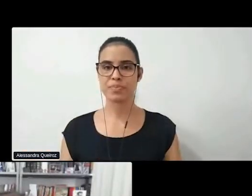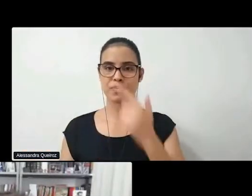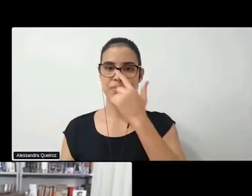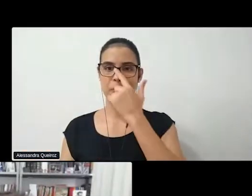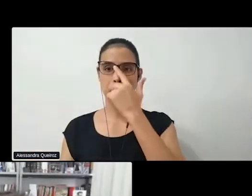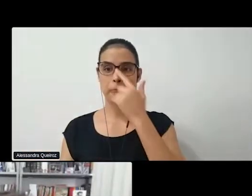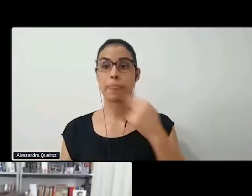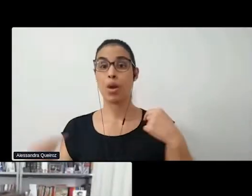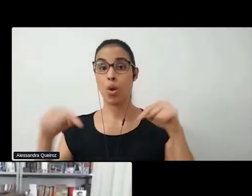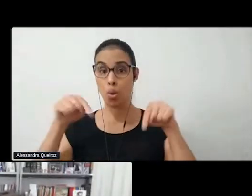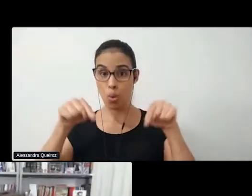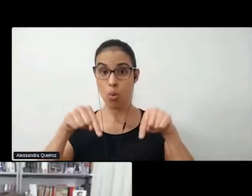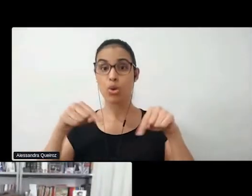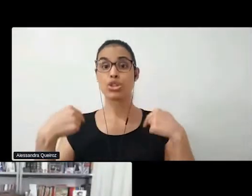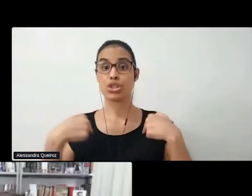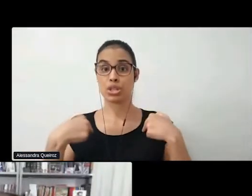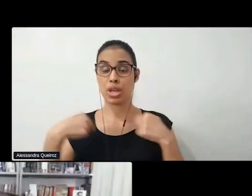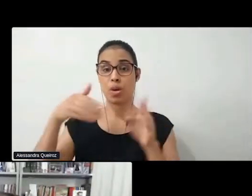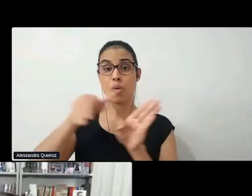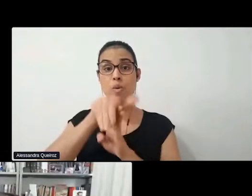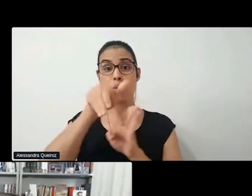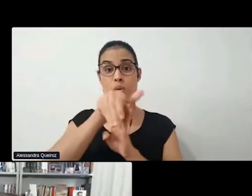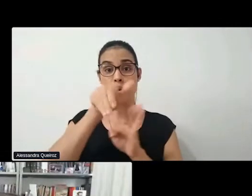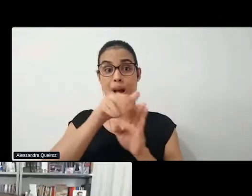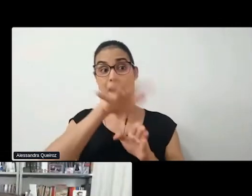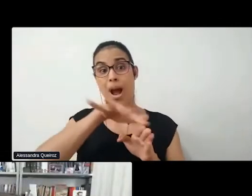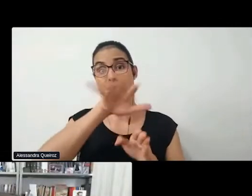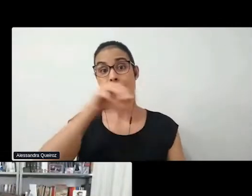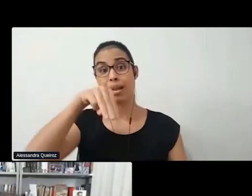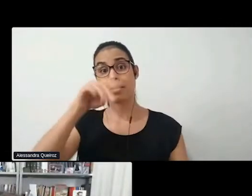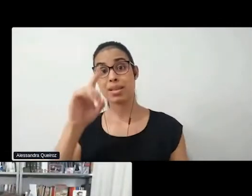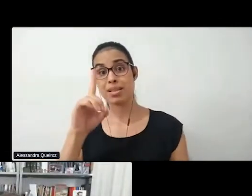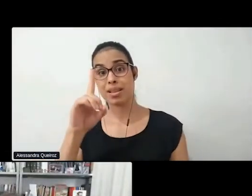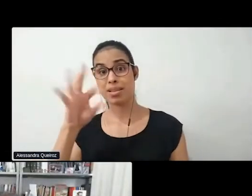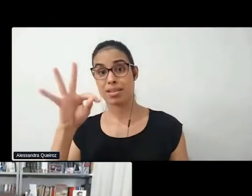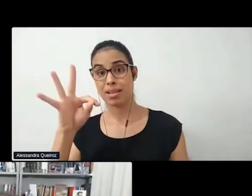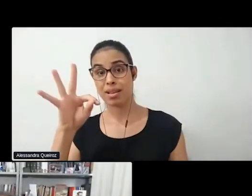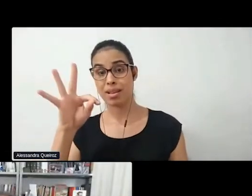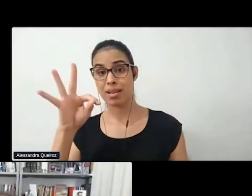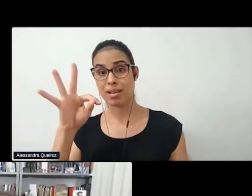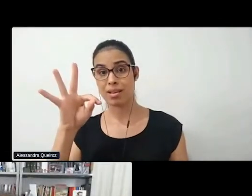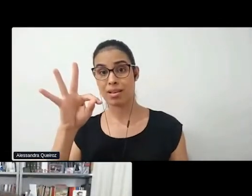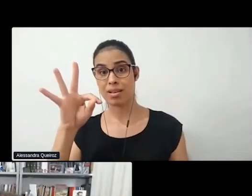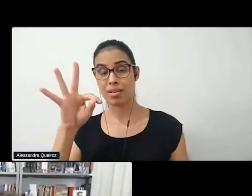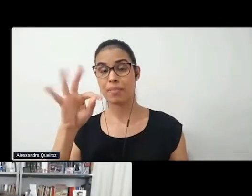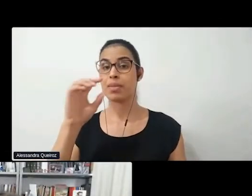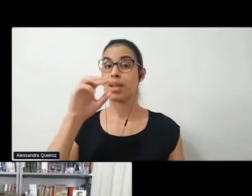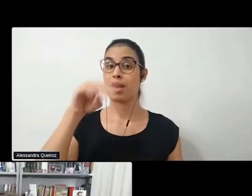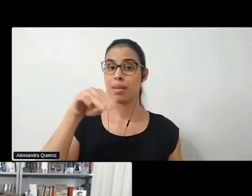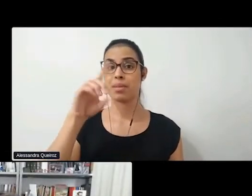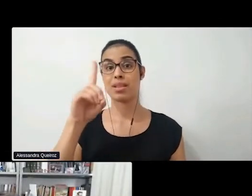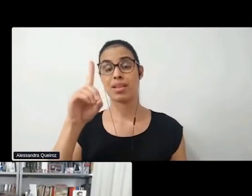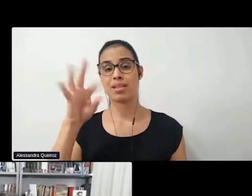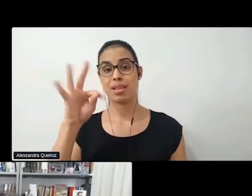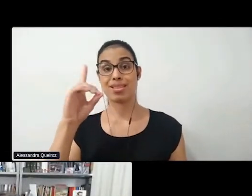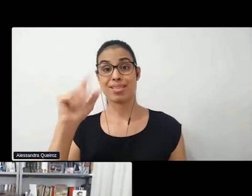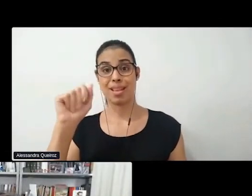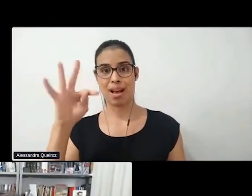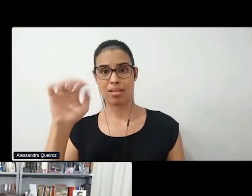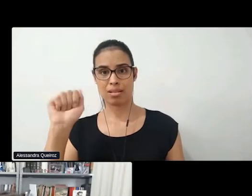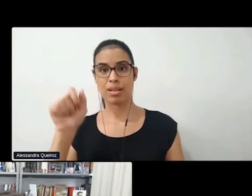de acessibilidade na NTT Data e hoje eu trabalho em full time com acessibilidade, então